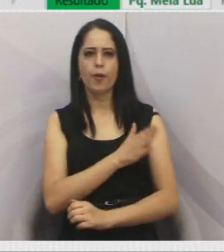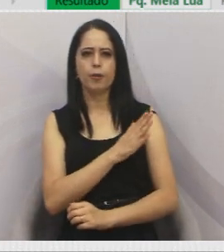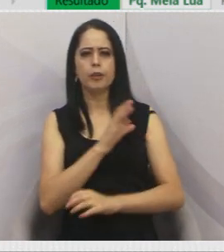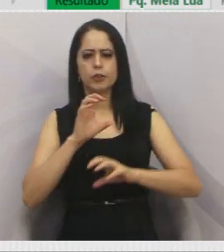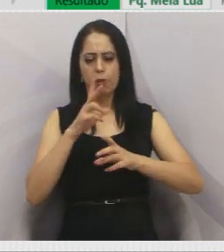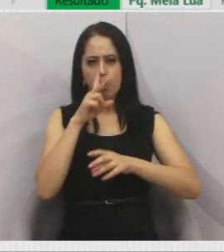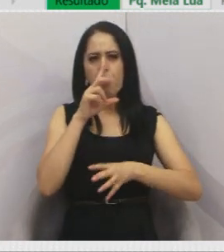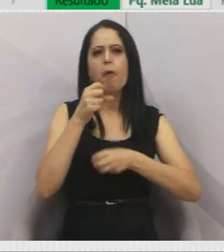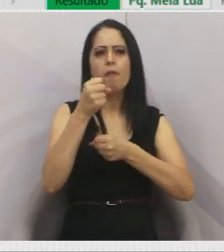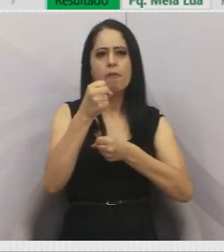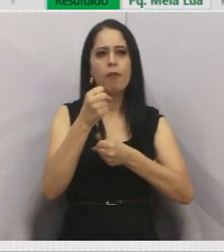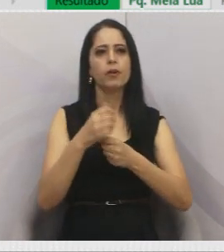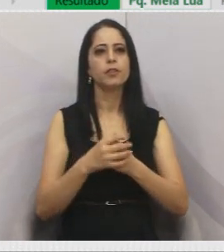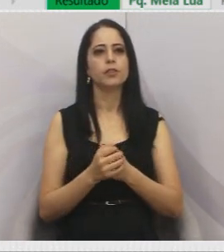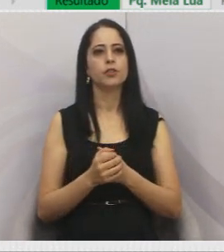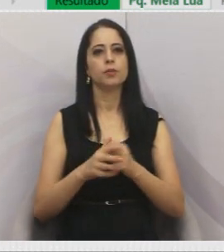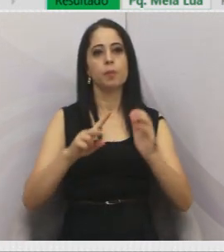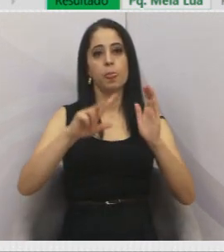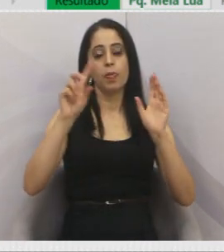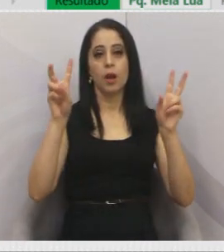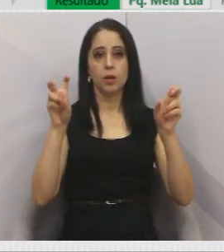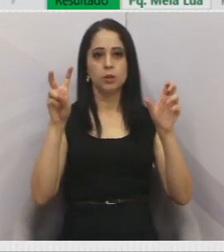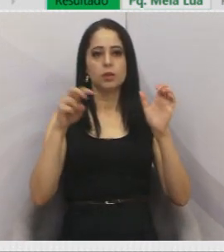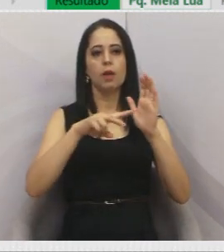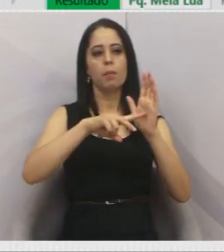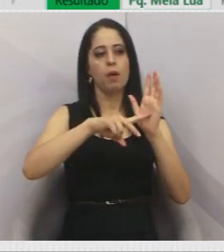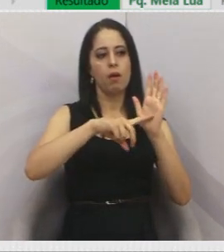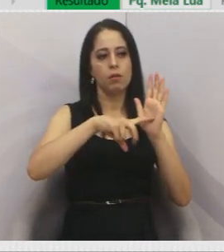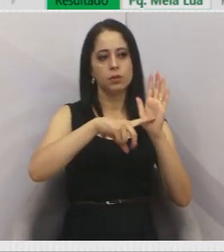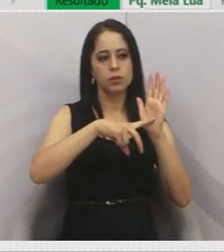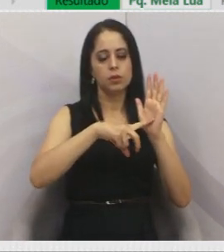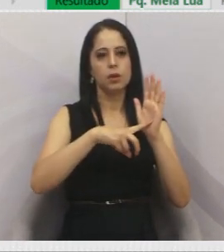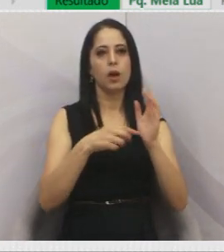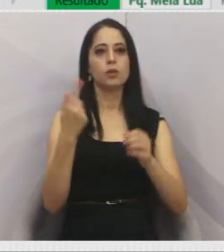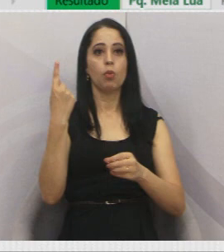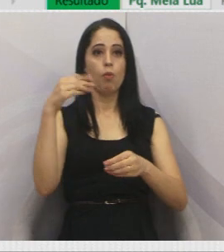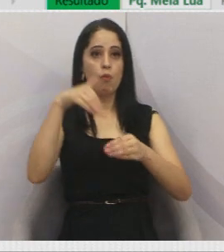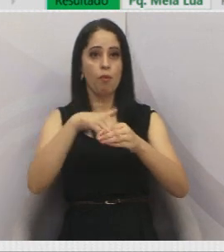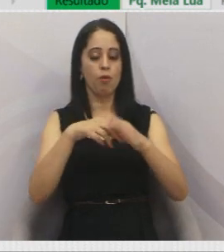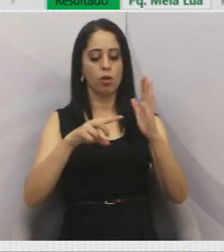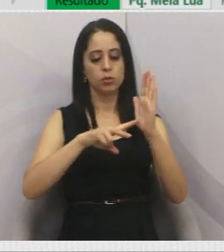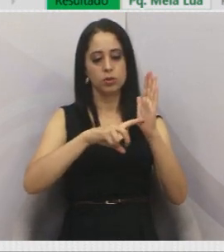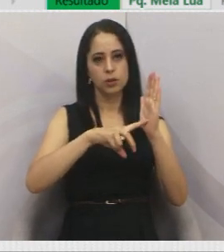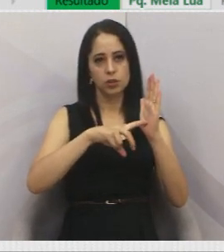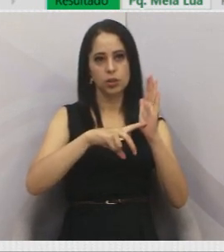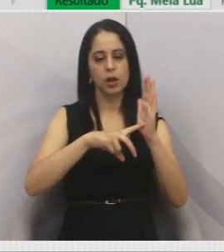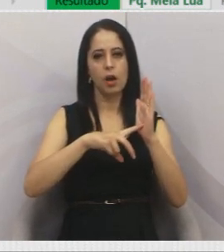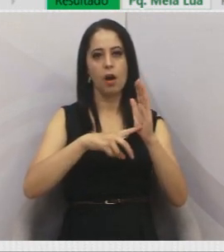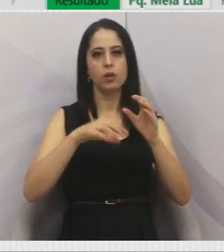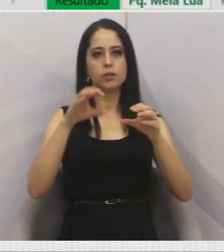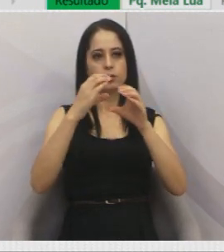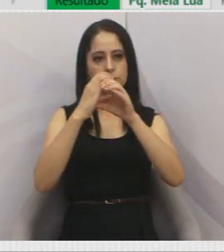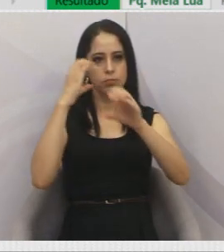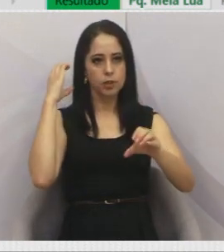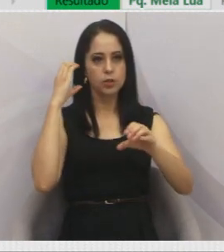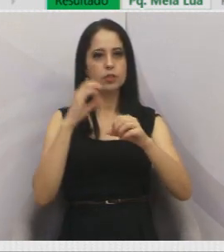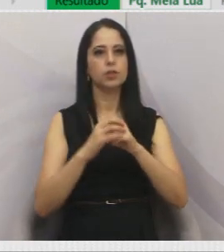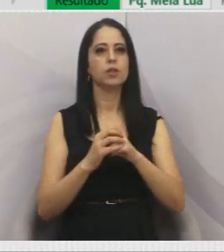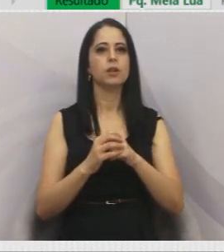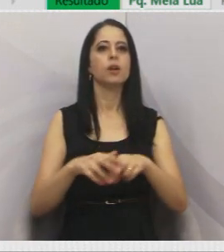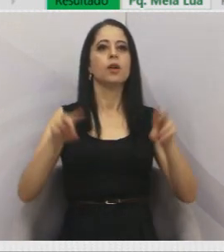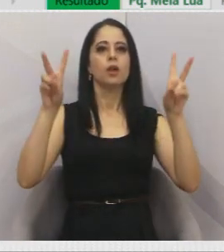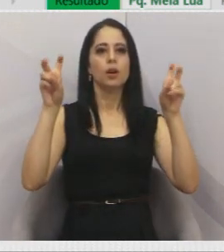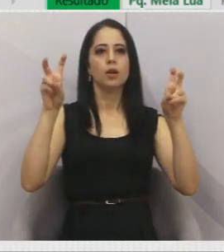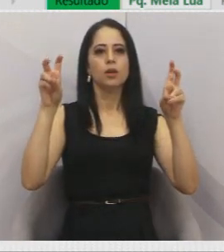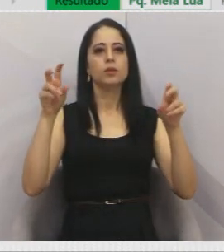Segmento entidade classe sindical, um voto sindicato dos engenheiros. Segmento empresas e ou entidades profissionais, um